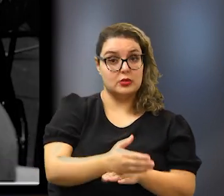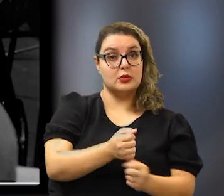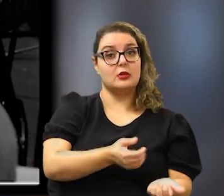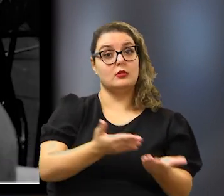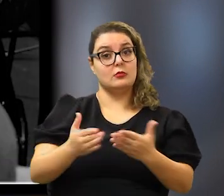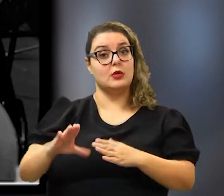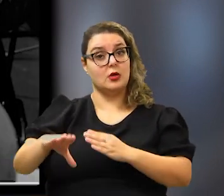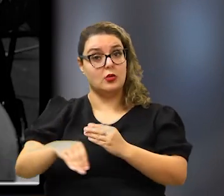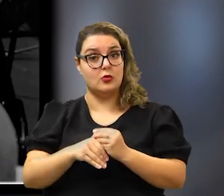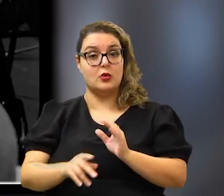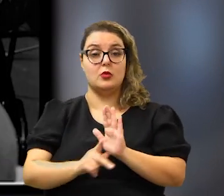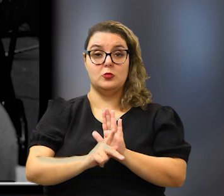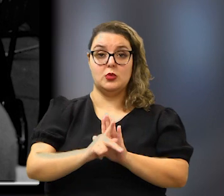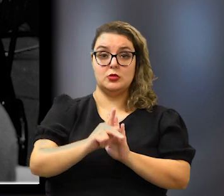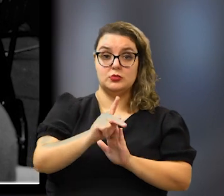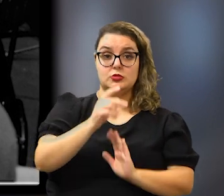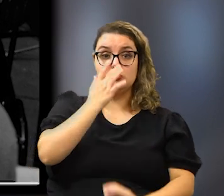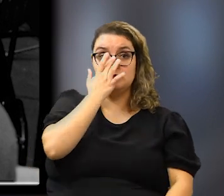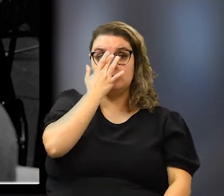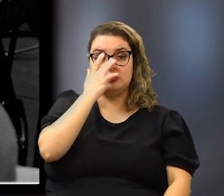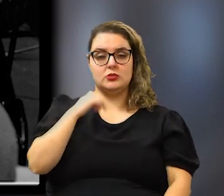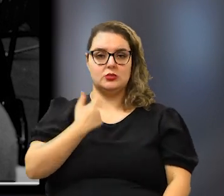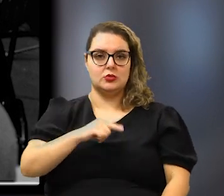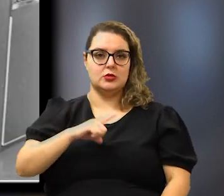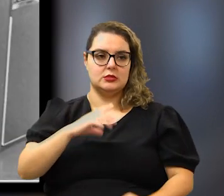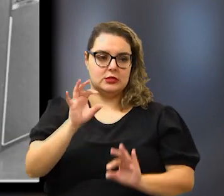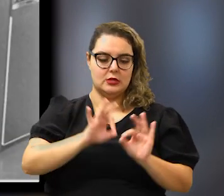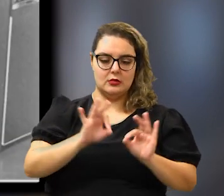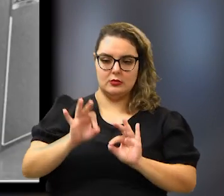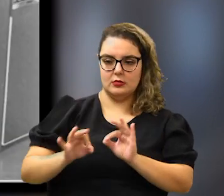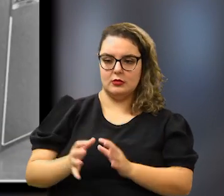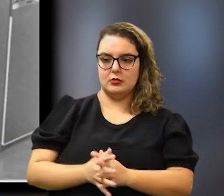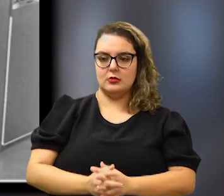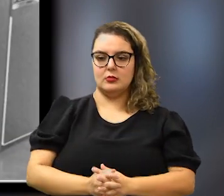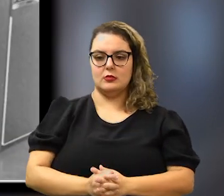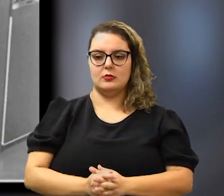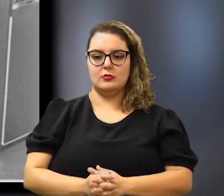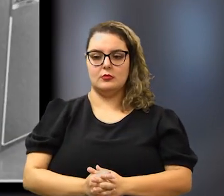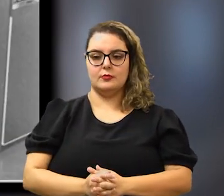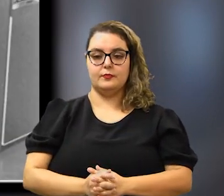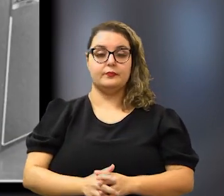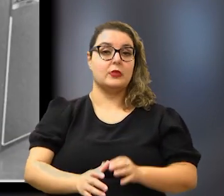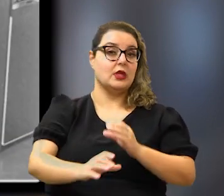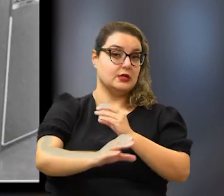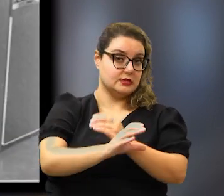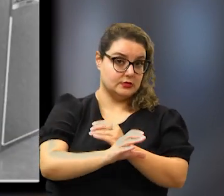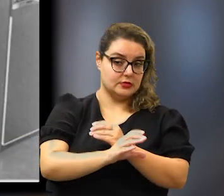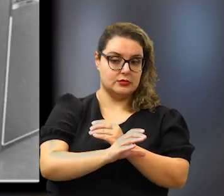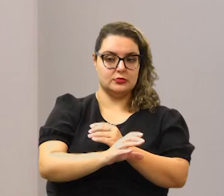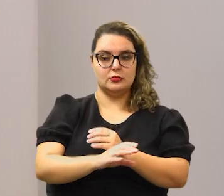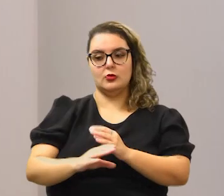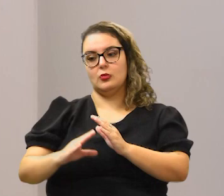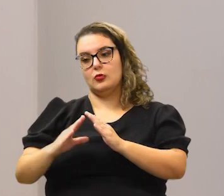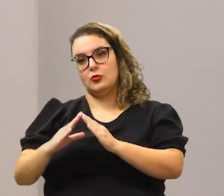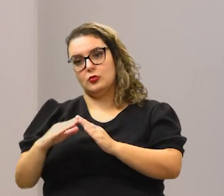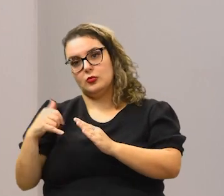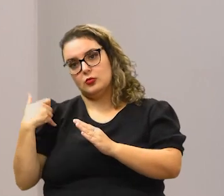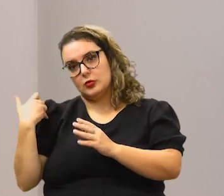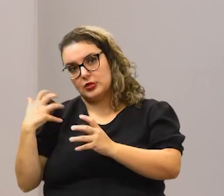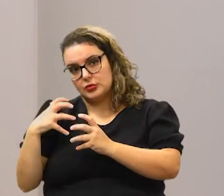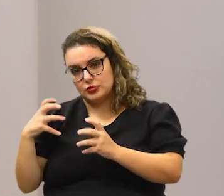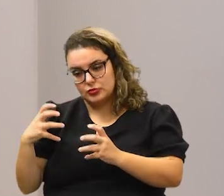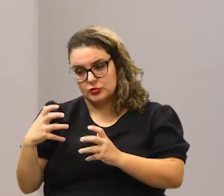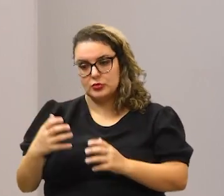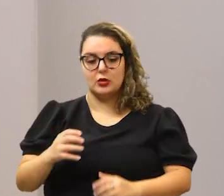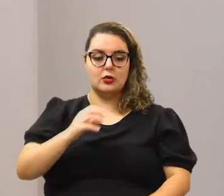bairro, população, cidadão que queria fazer uma sugestão para a lei orgânica. Então é um momento muito emblemático. E o